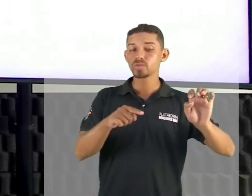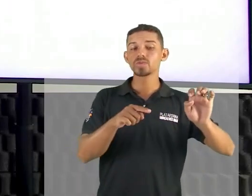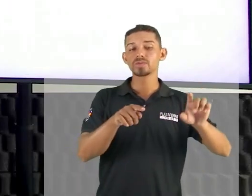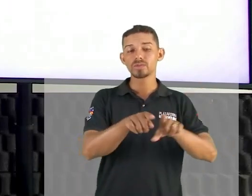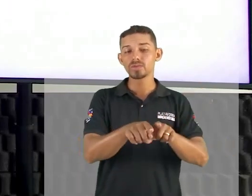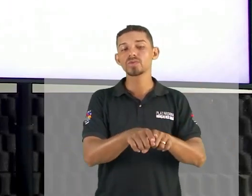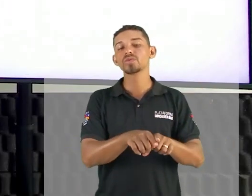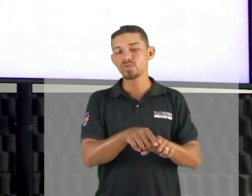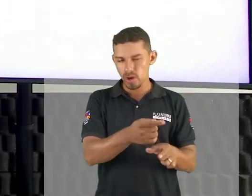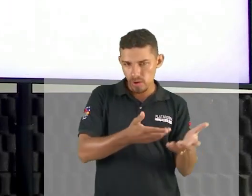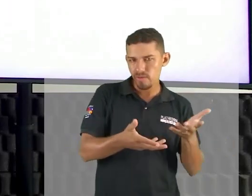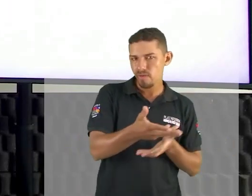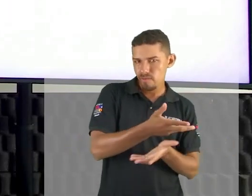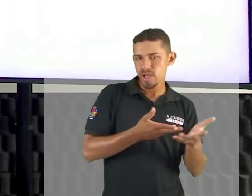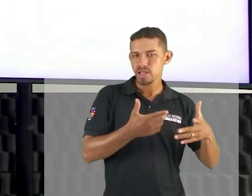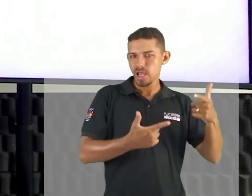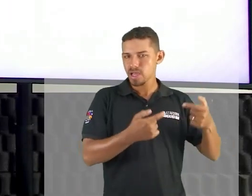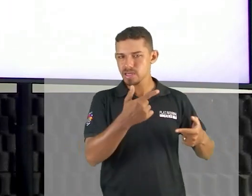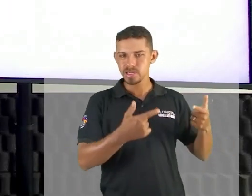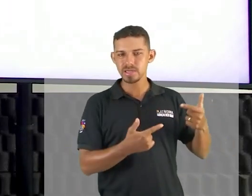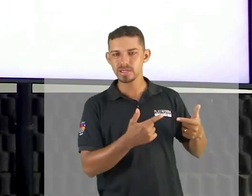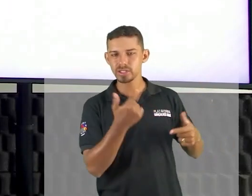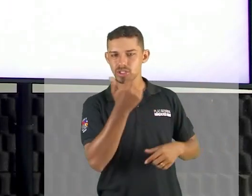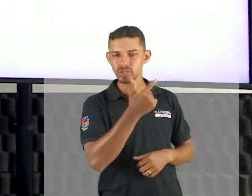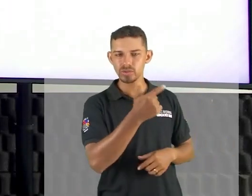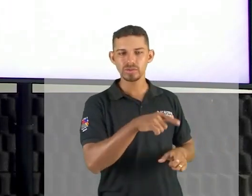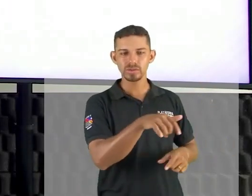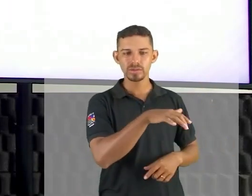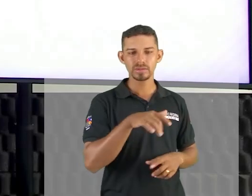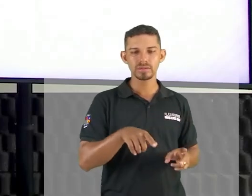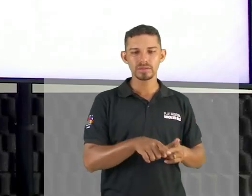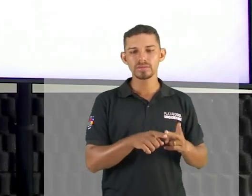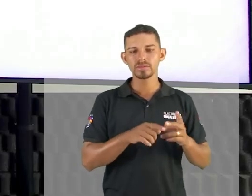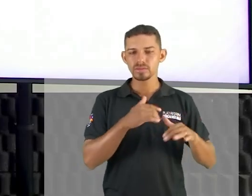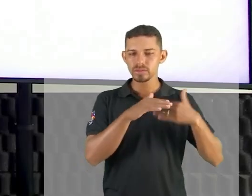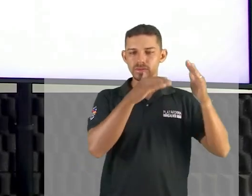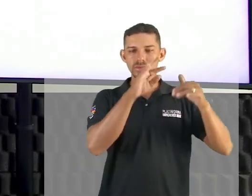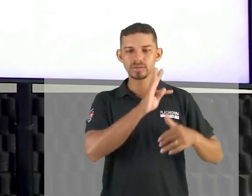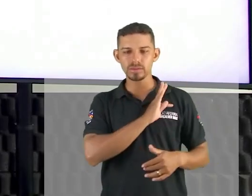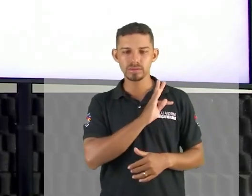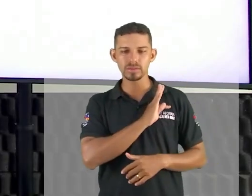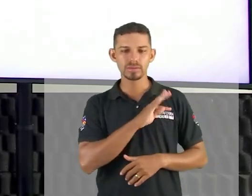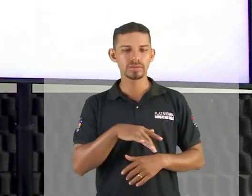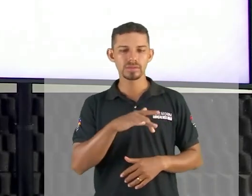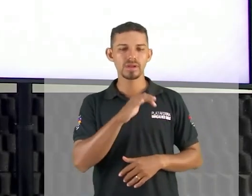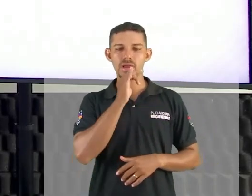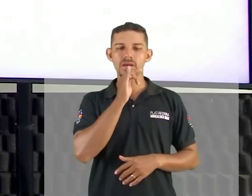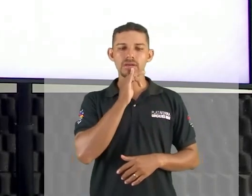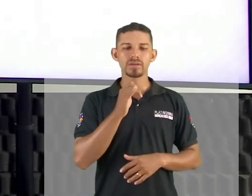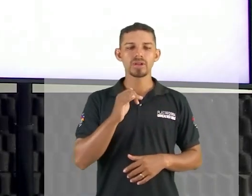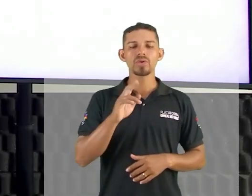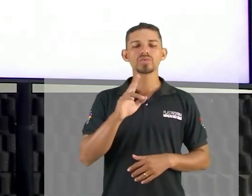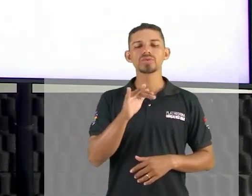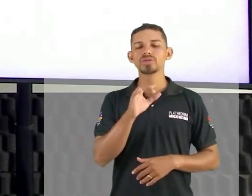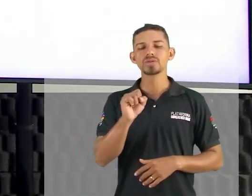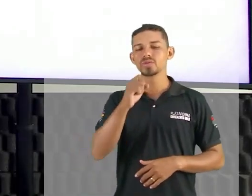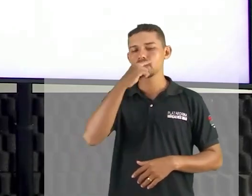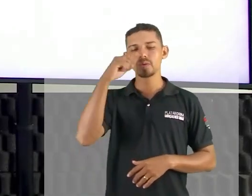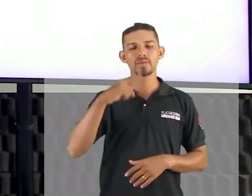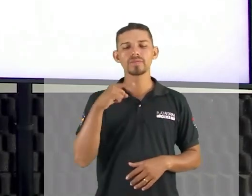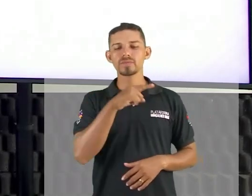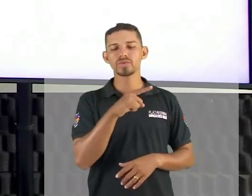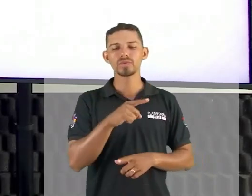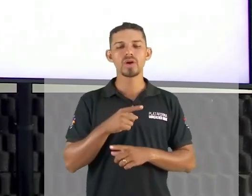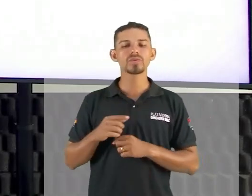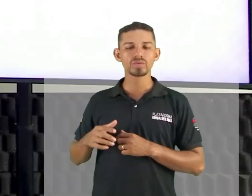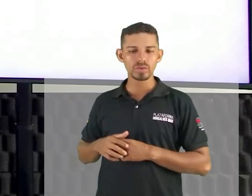desenvolvimento das técnicas de espionagem contra a União Soviética e o fortalecimento dos regimes fascistas e nazistas. Gente, a imagem é bem clara. Uma mocinha